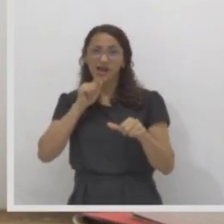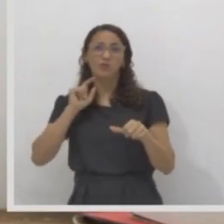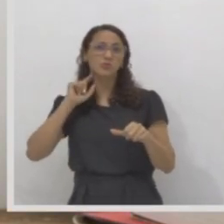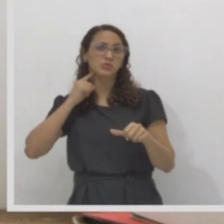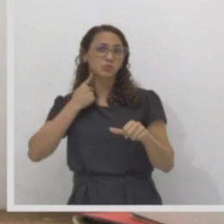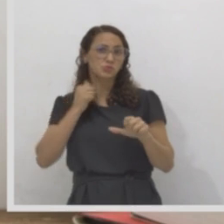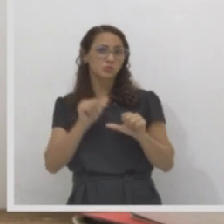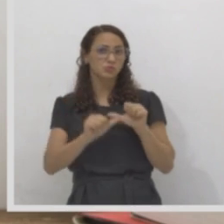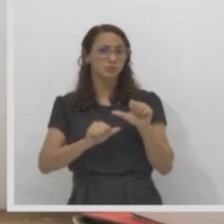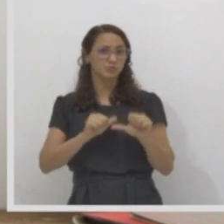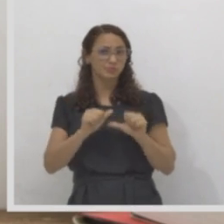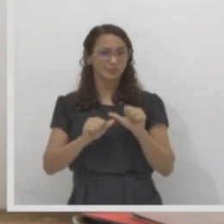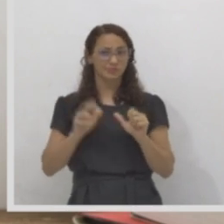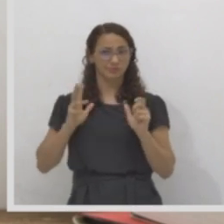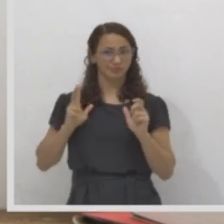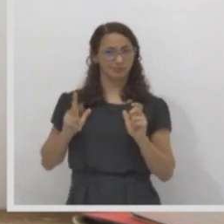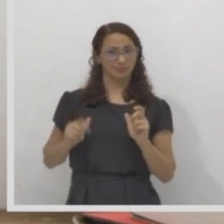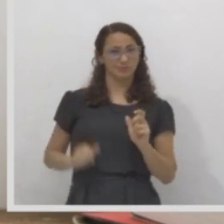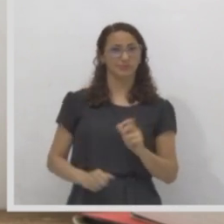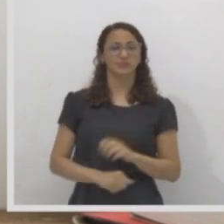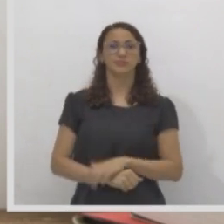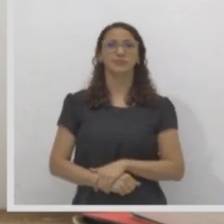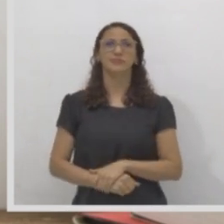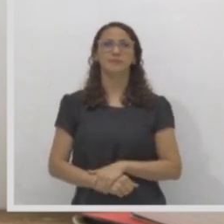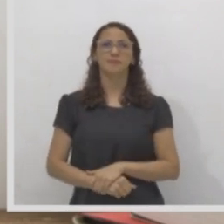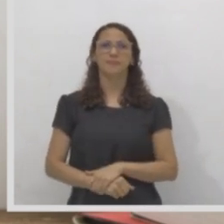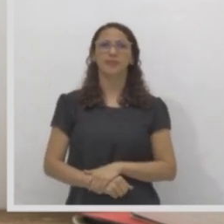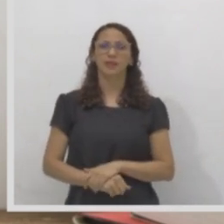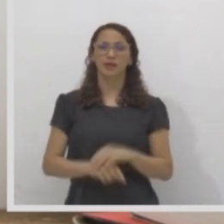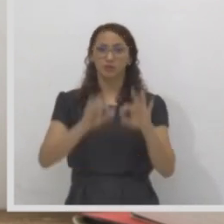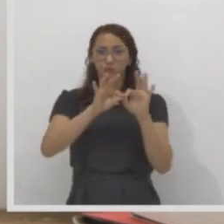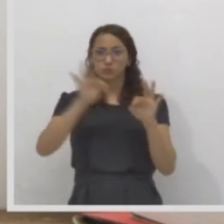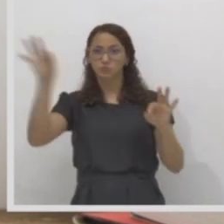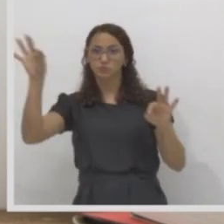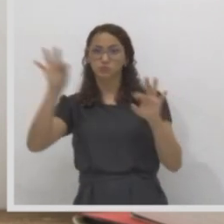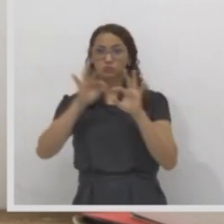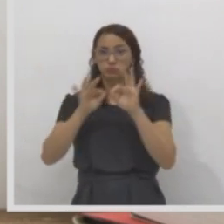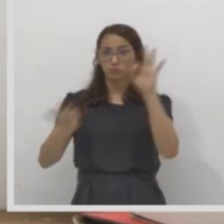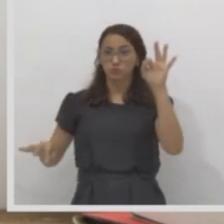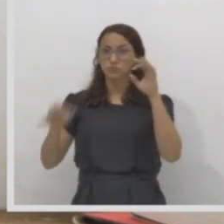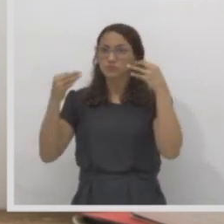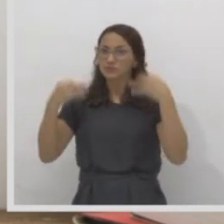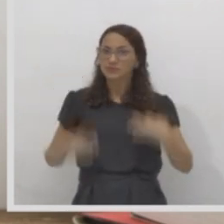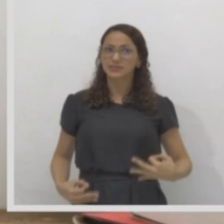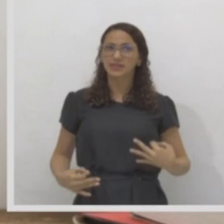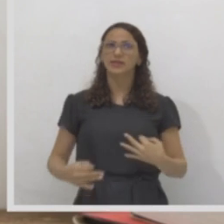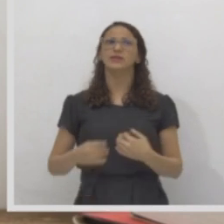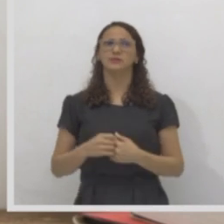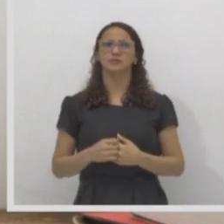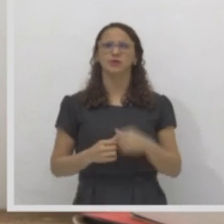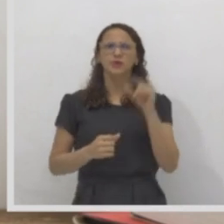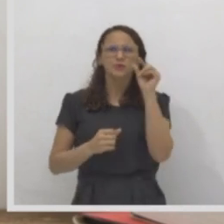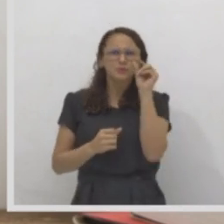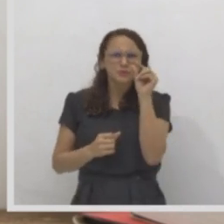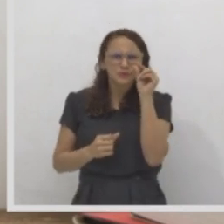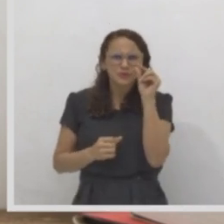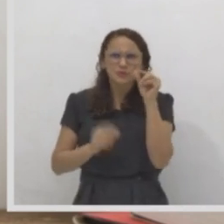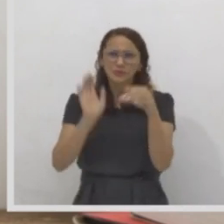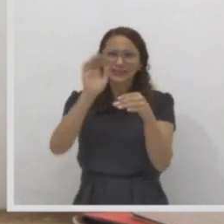Agora, ligue corretamente. Ser muito pequeno que pode estar presente na água. Letra